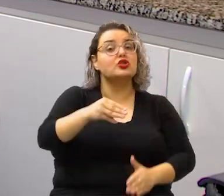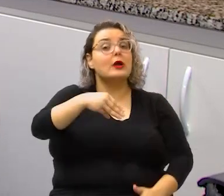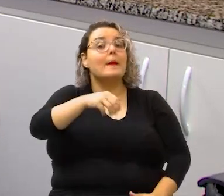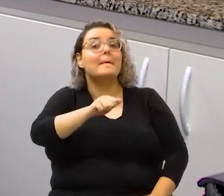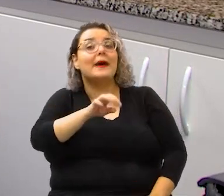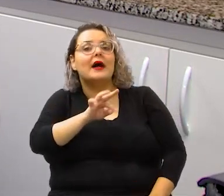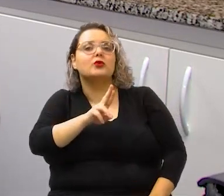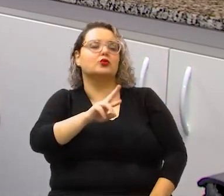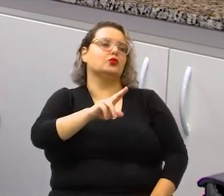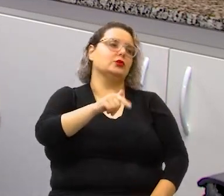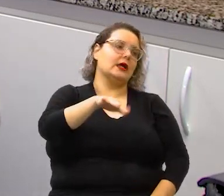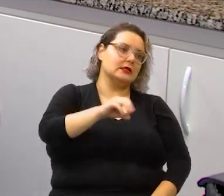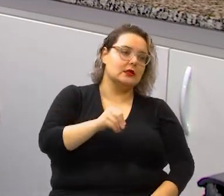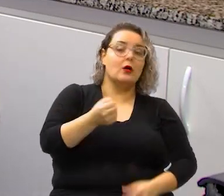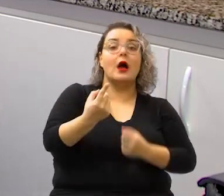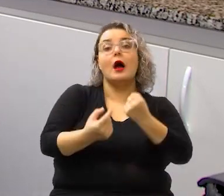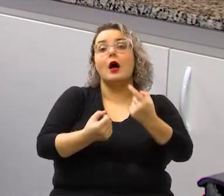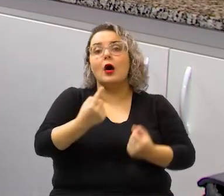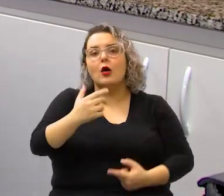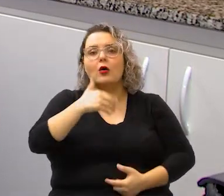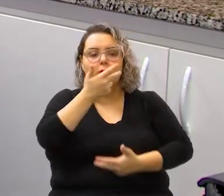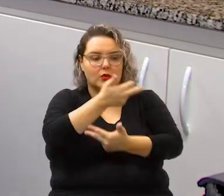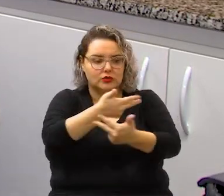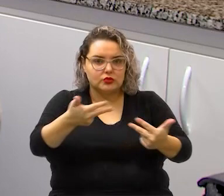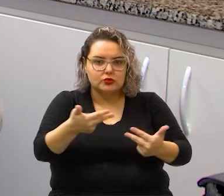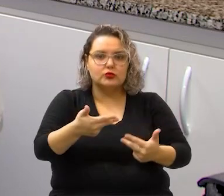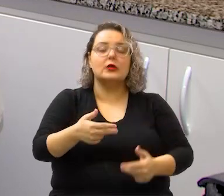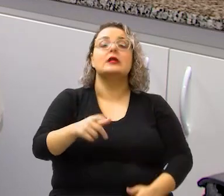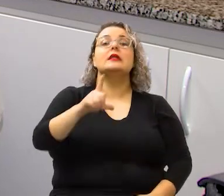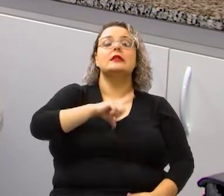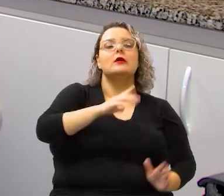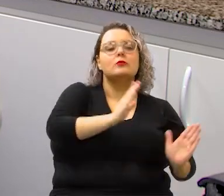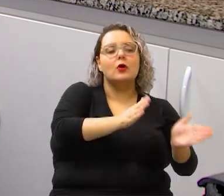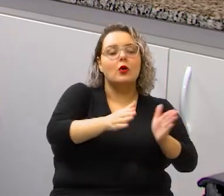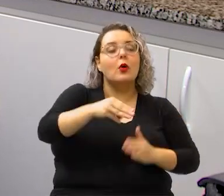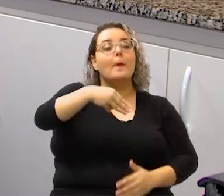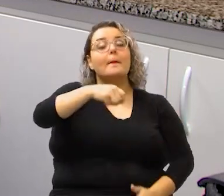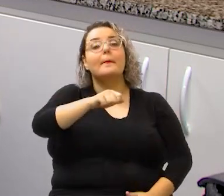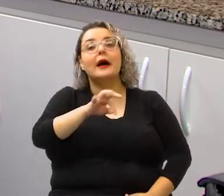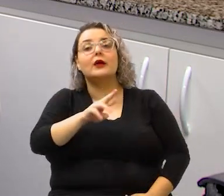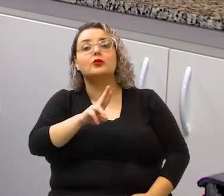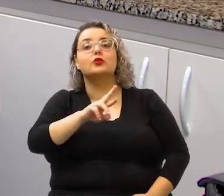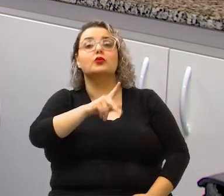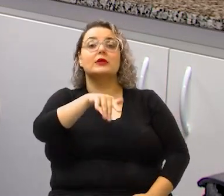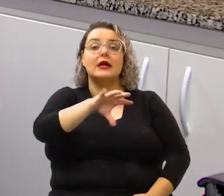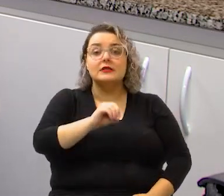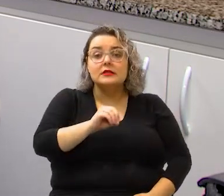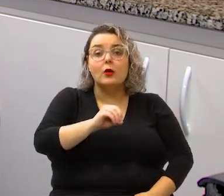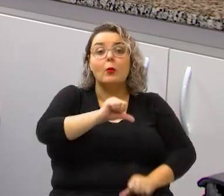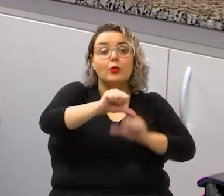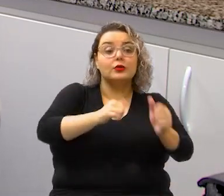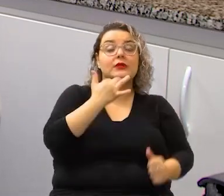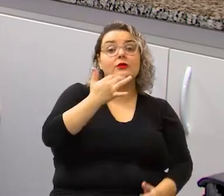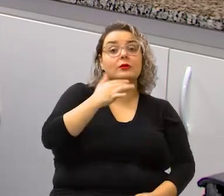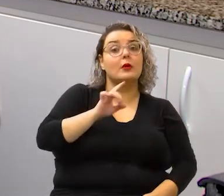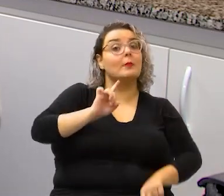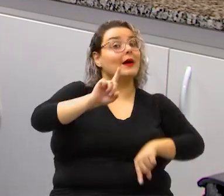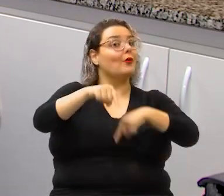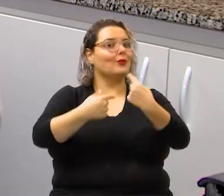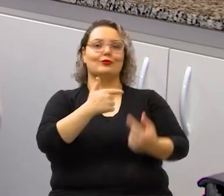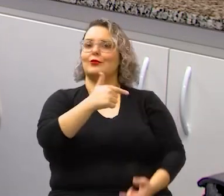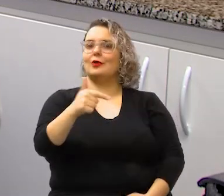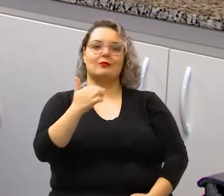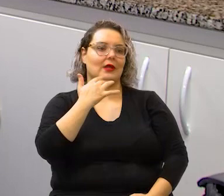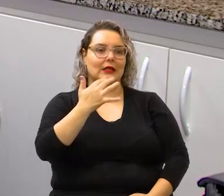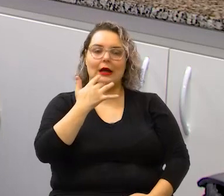maturação. Então, alguns frutos ele passa pelo processo de maturação mudando a coloração. Porém, outros ele não